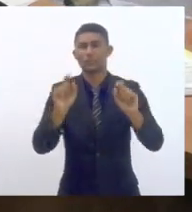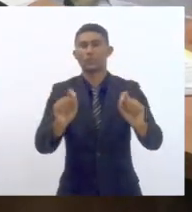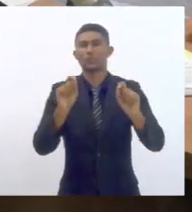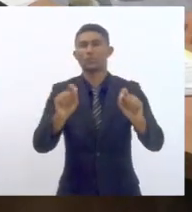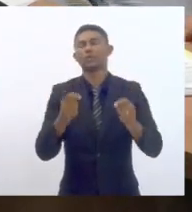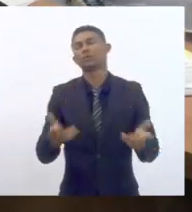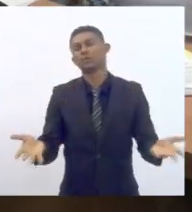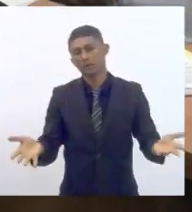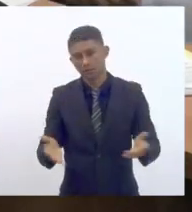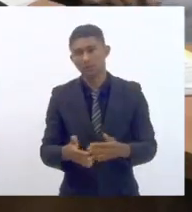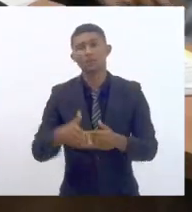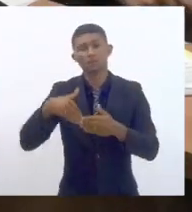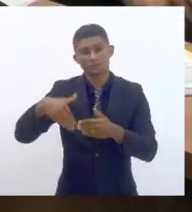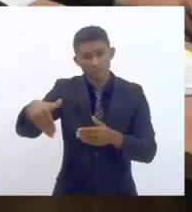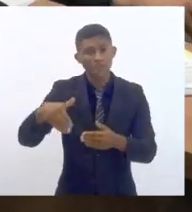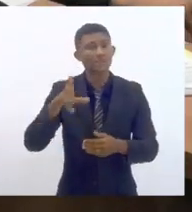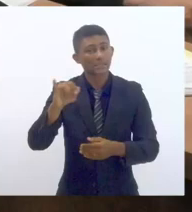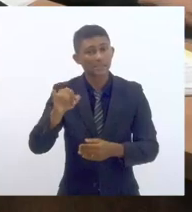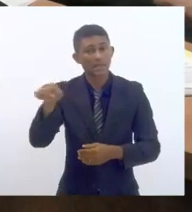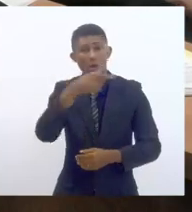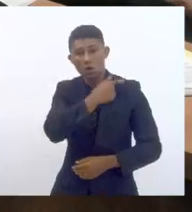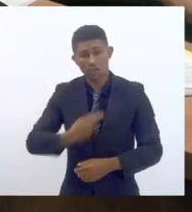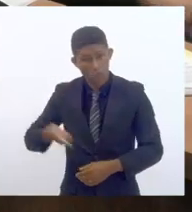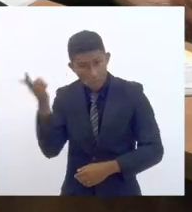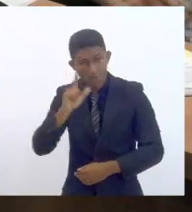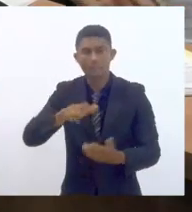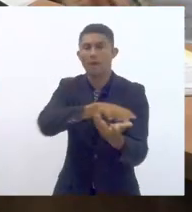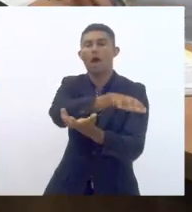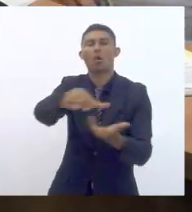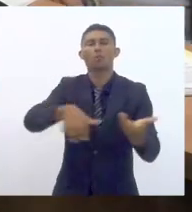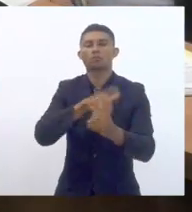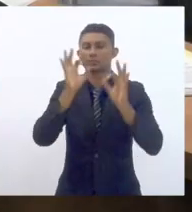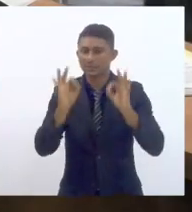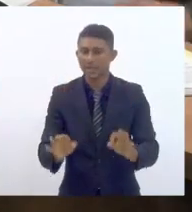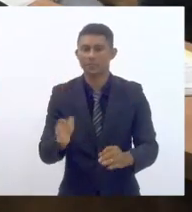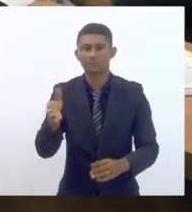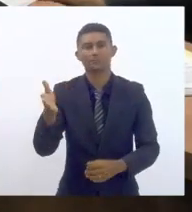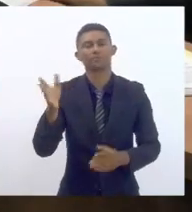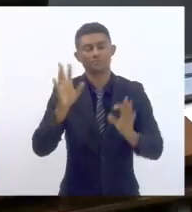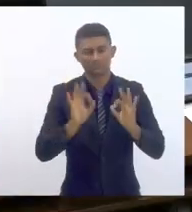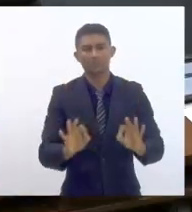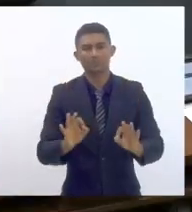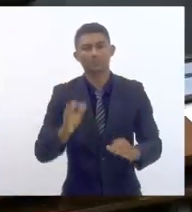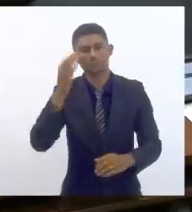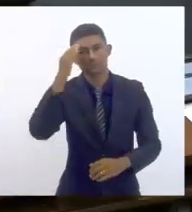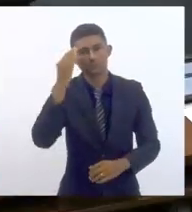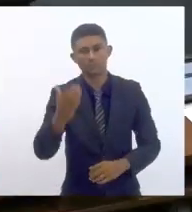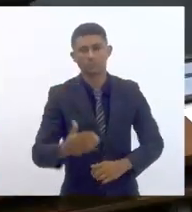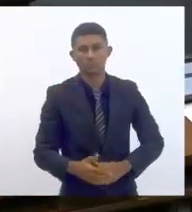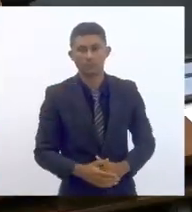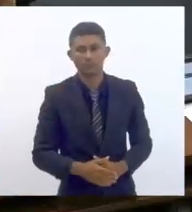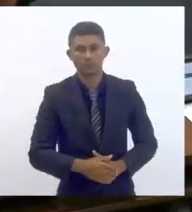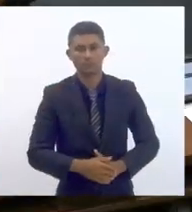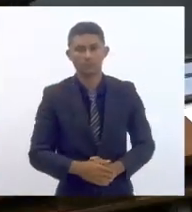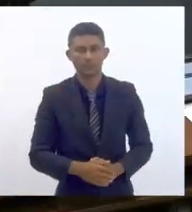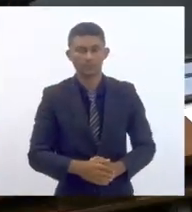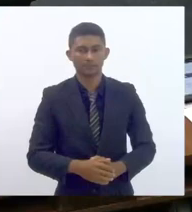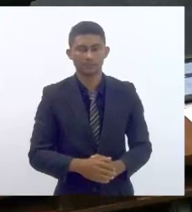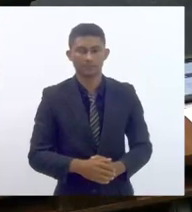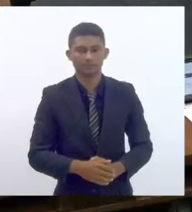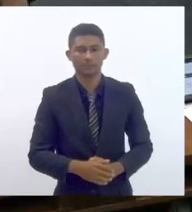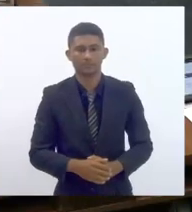a balbúrdia que vai ser o Rio de Janeiro se nós tivermos esse Marcelo Frouxo como governador. Muito obrigado, presidente.